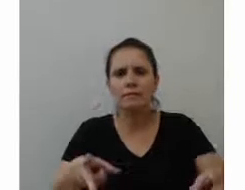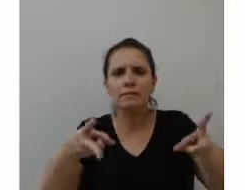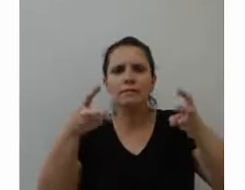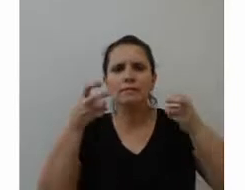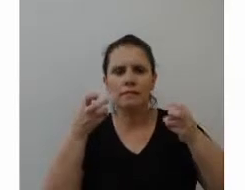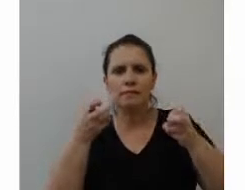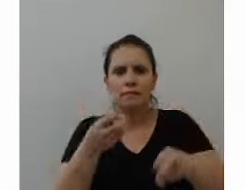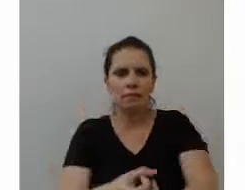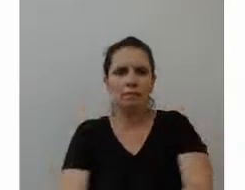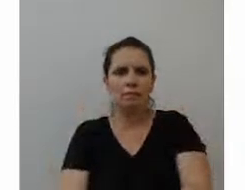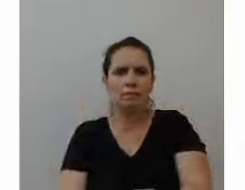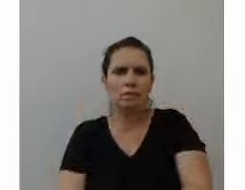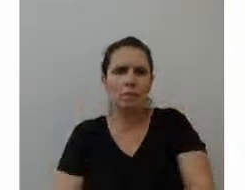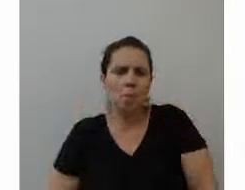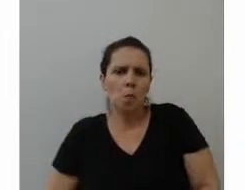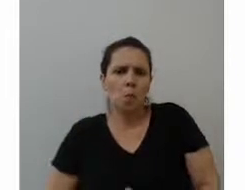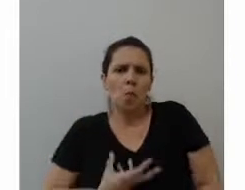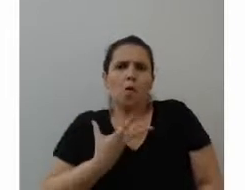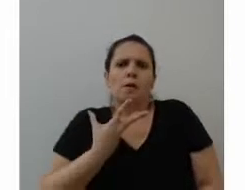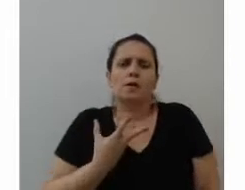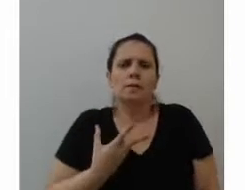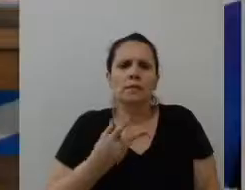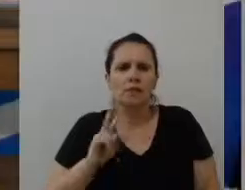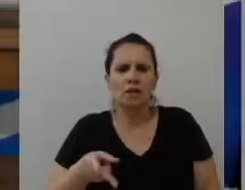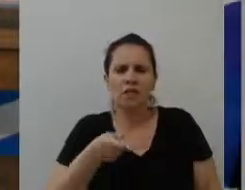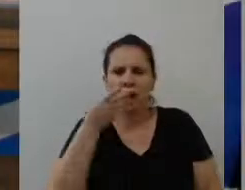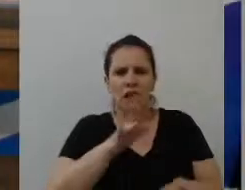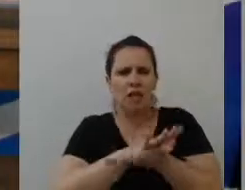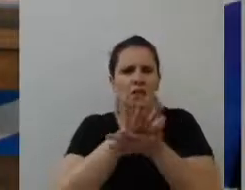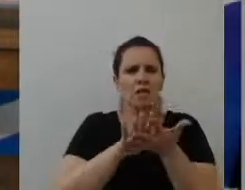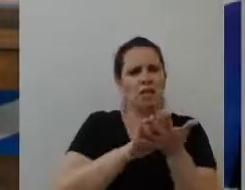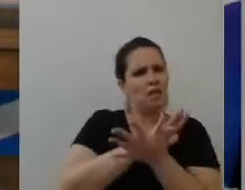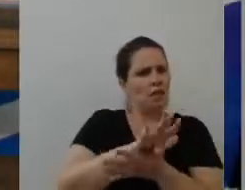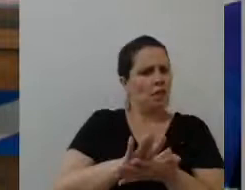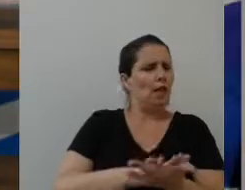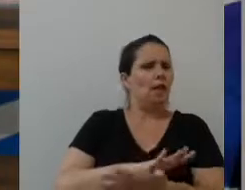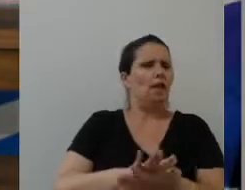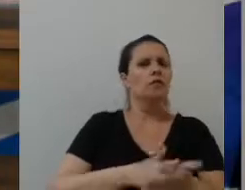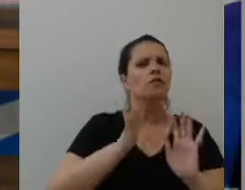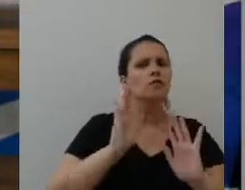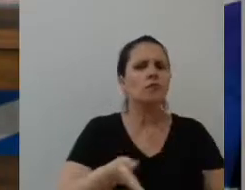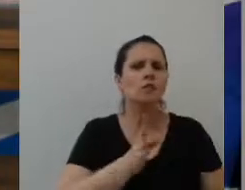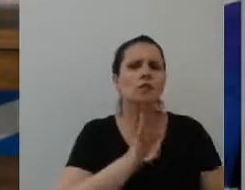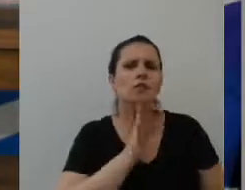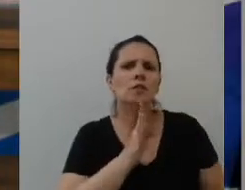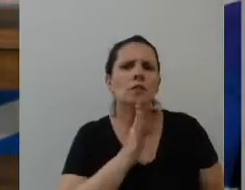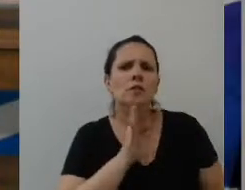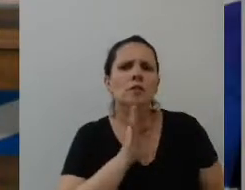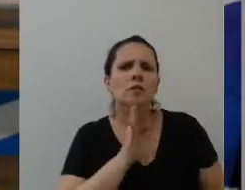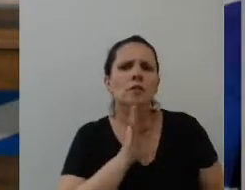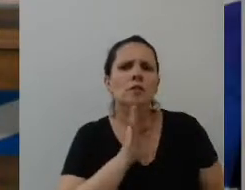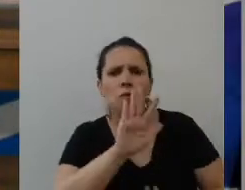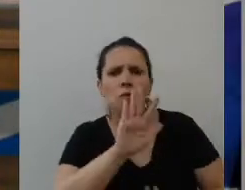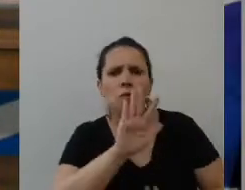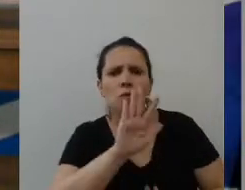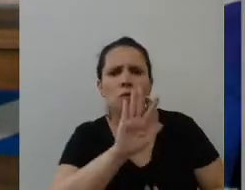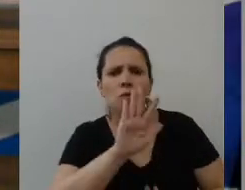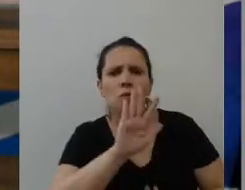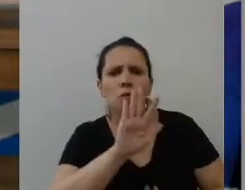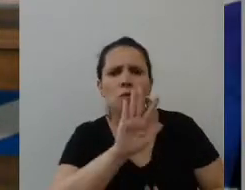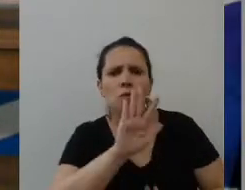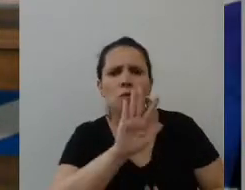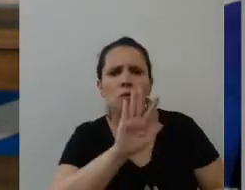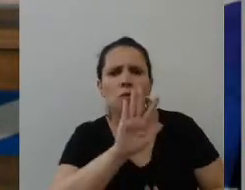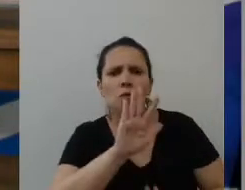Perceberam? Não falei foi nada. Todo mundo conheceu. Minha câmera adorou, não foi?